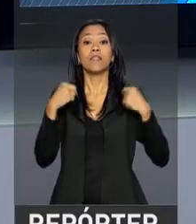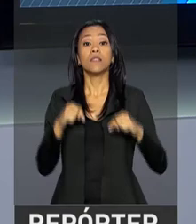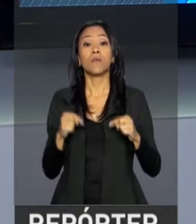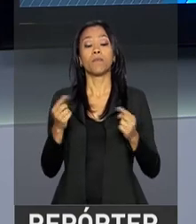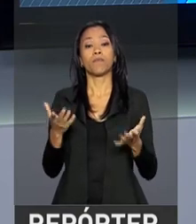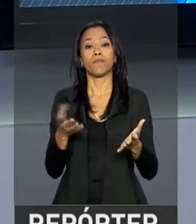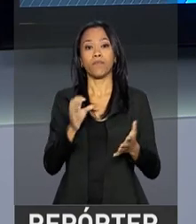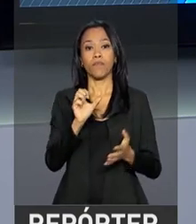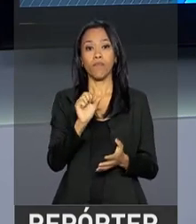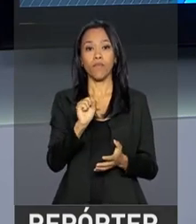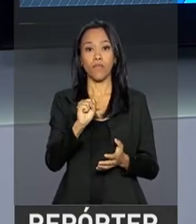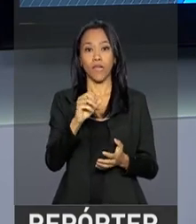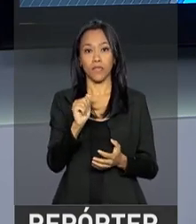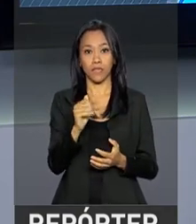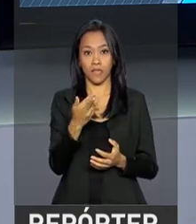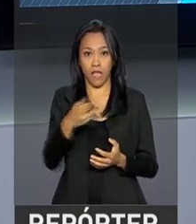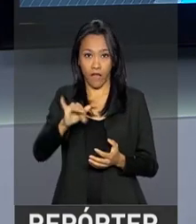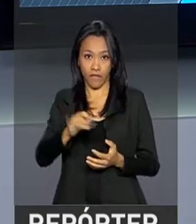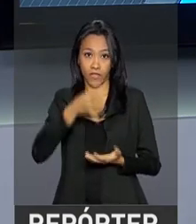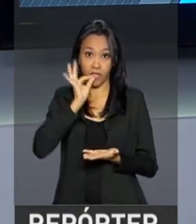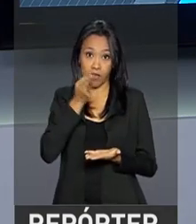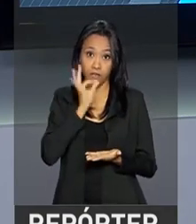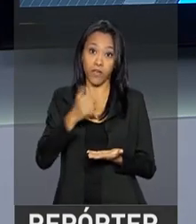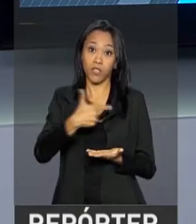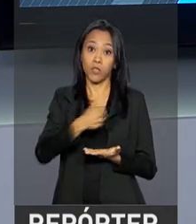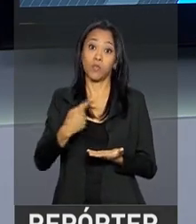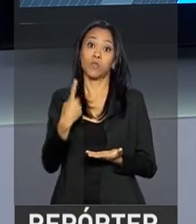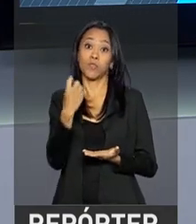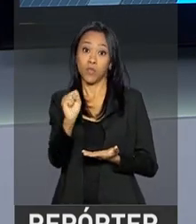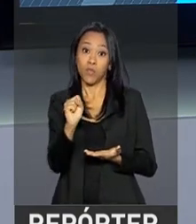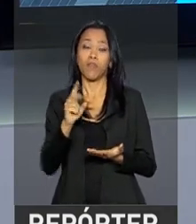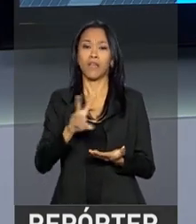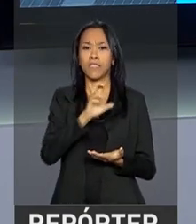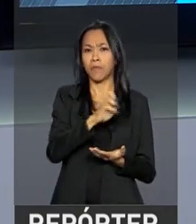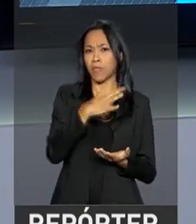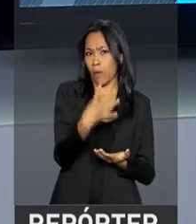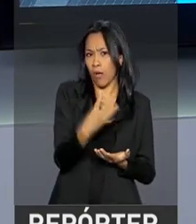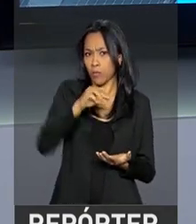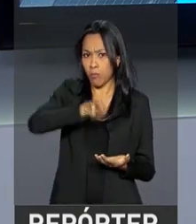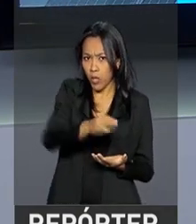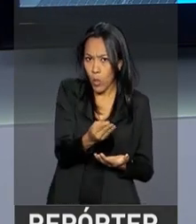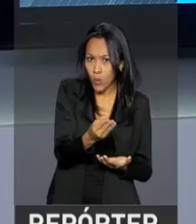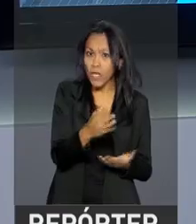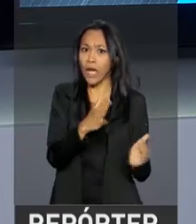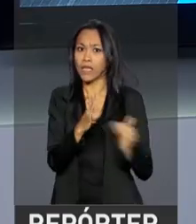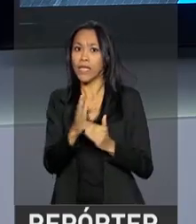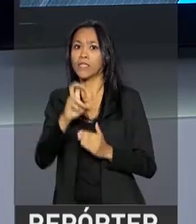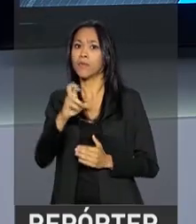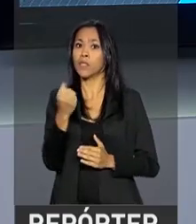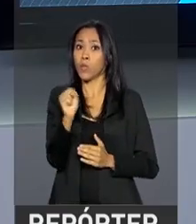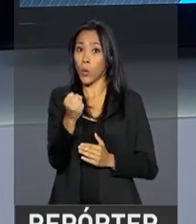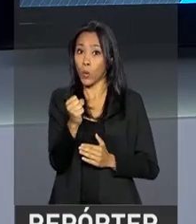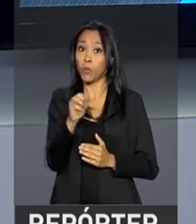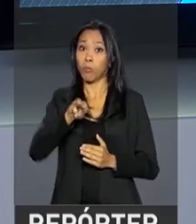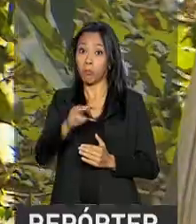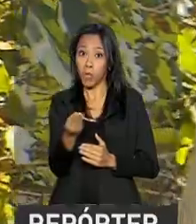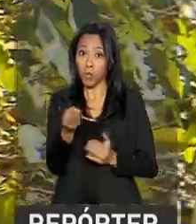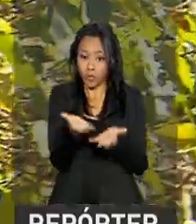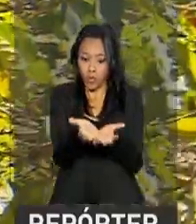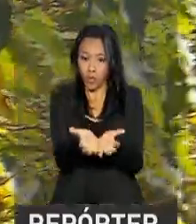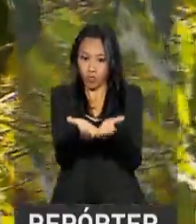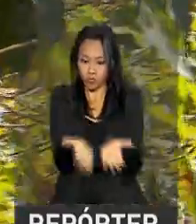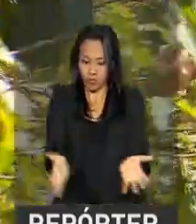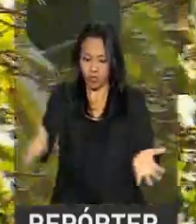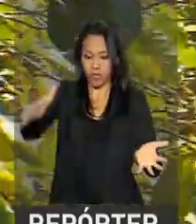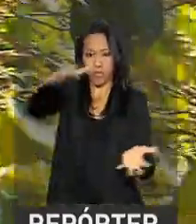2018 deve ficar entre 54 milhões e 58 milhões de sacas sacas de 60 quilos segundo a previsão